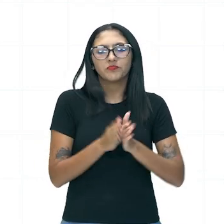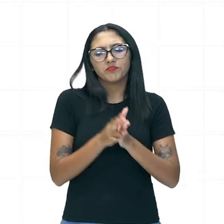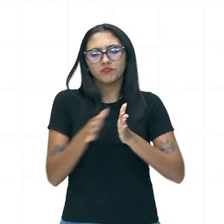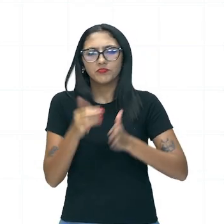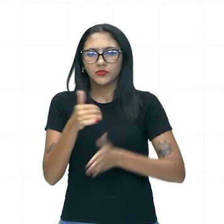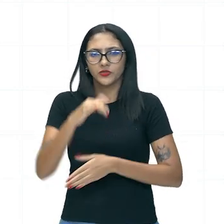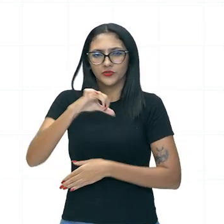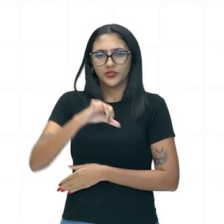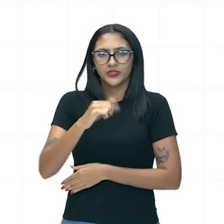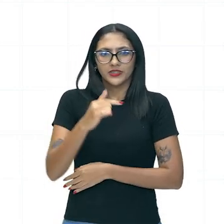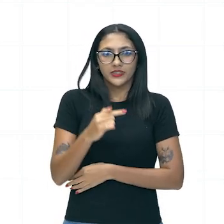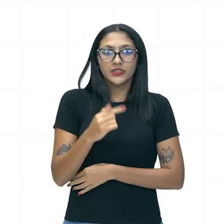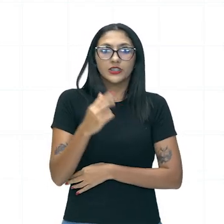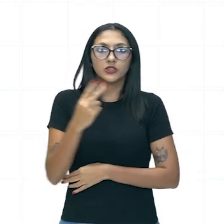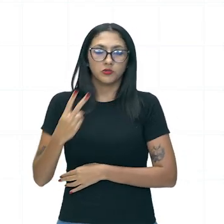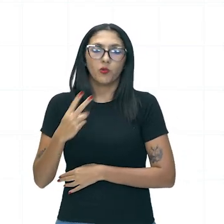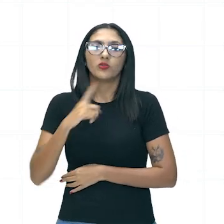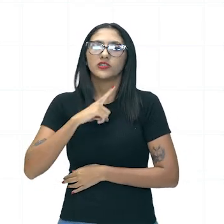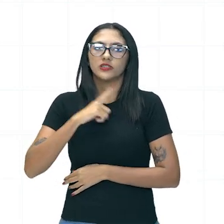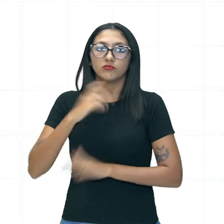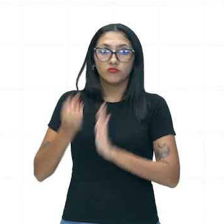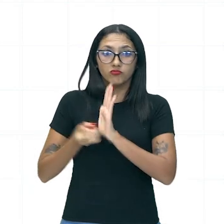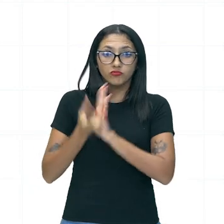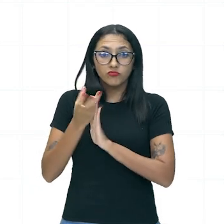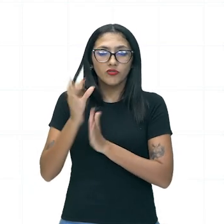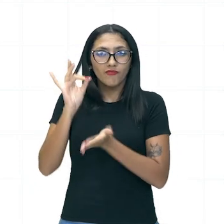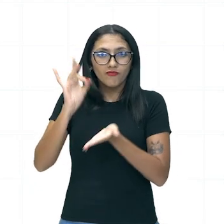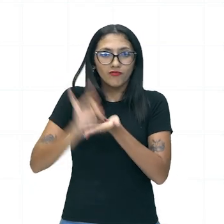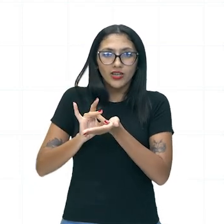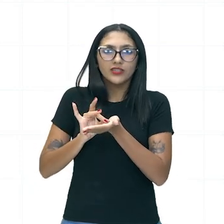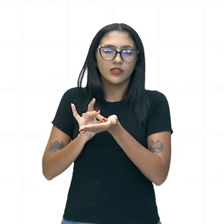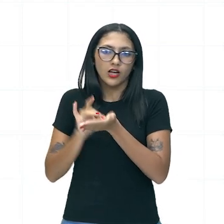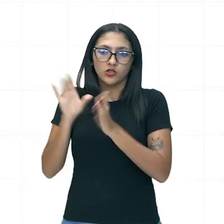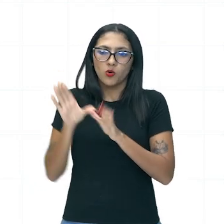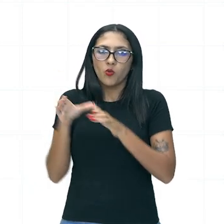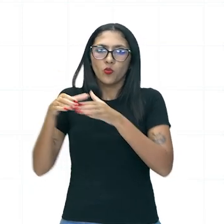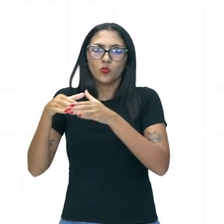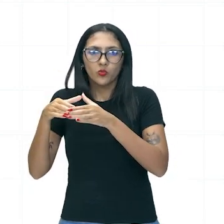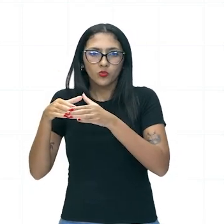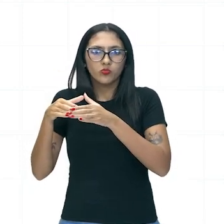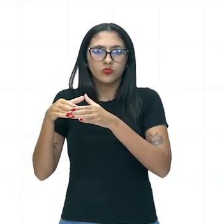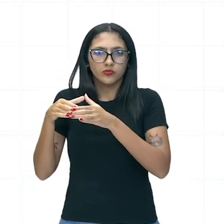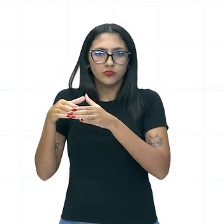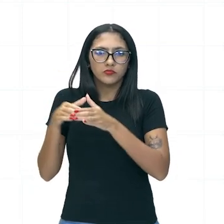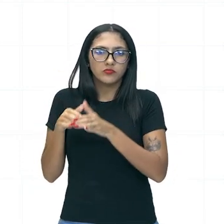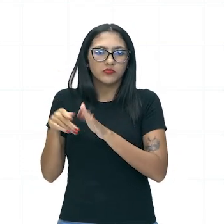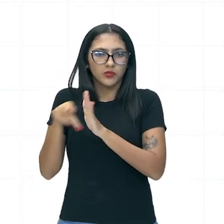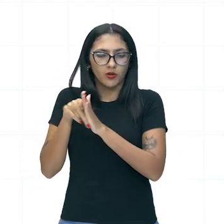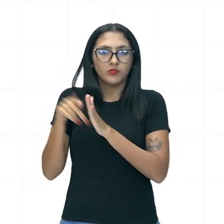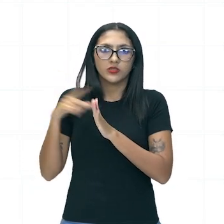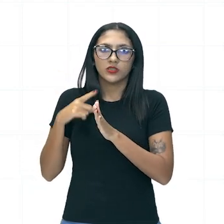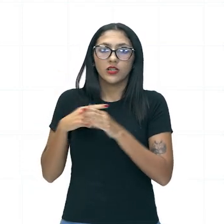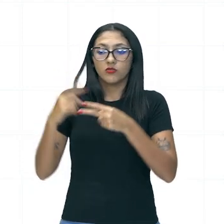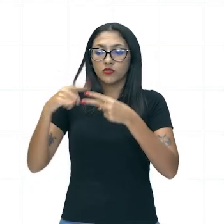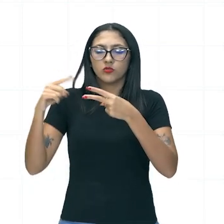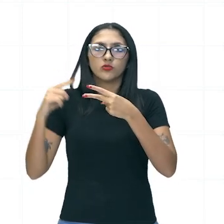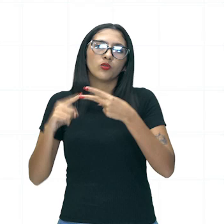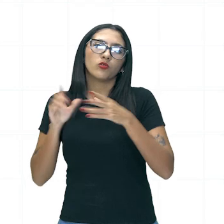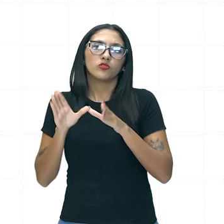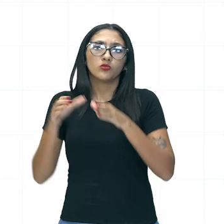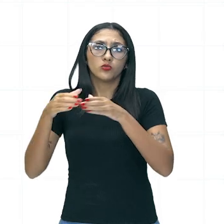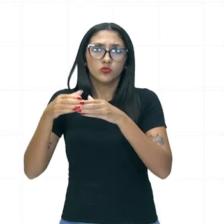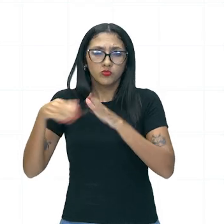1972, foi fundada a Associação Brasileira de Rugby, ou seja, nós temos ali duas associações, duas uniões,